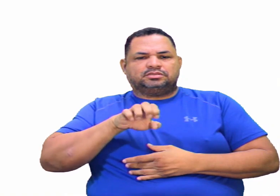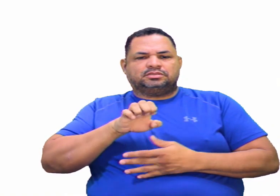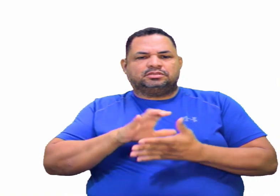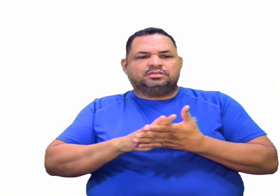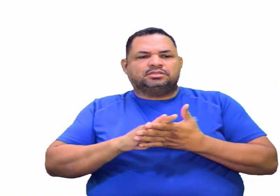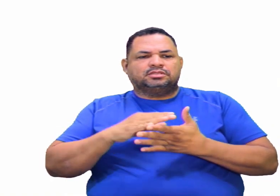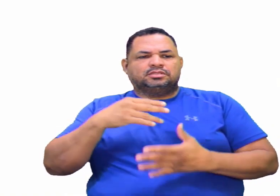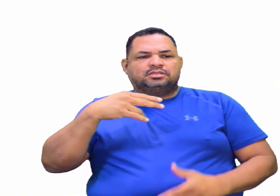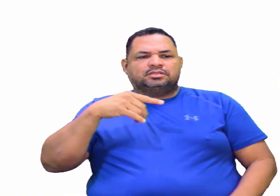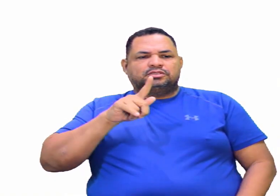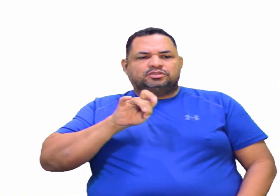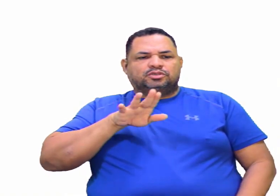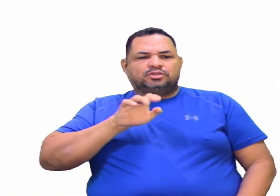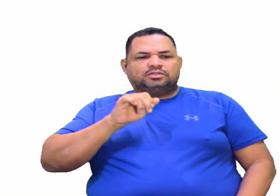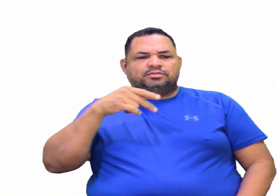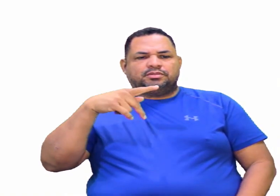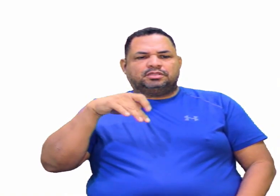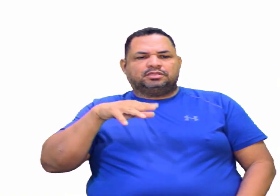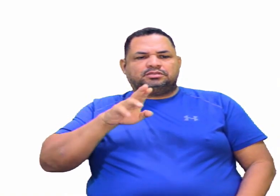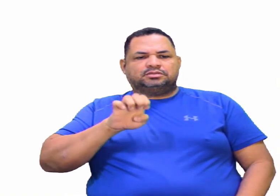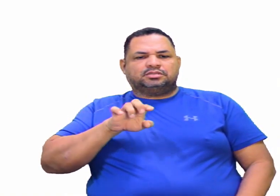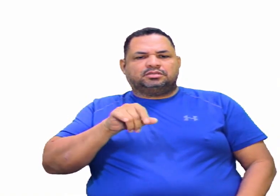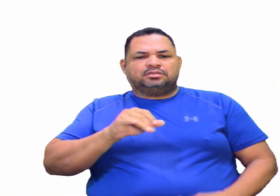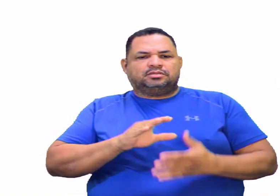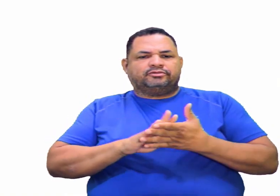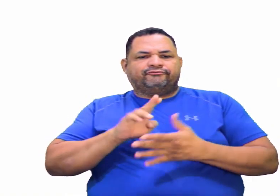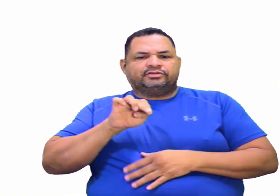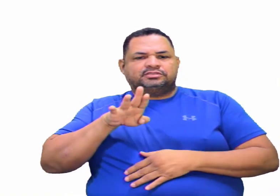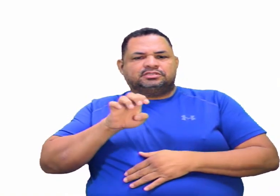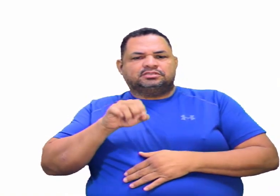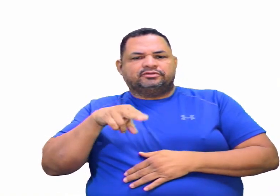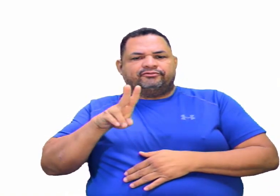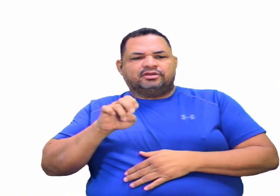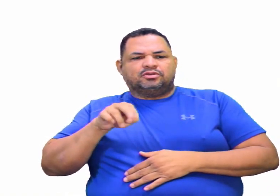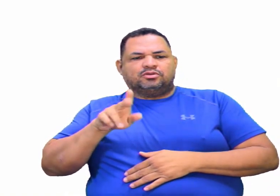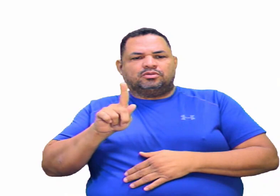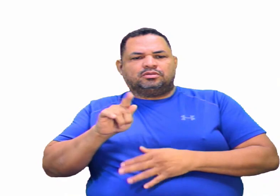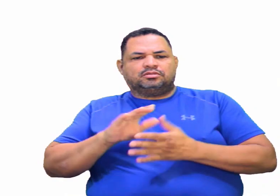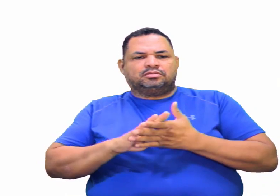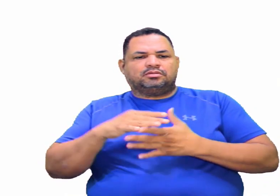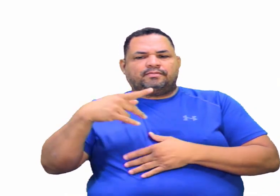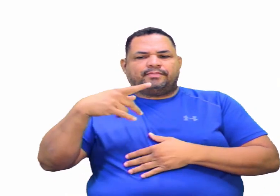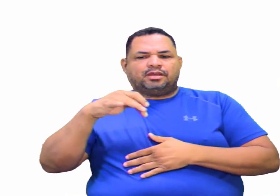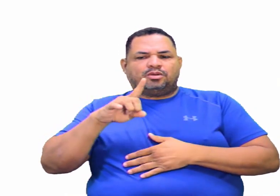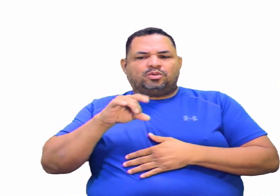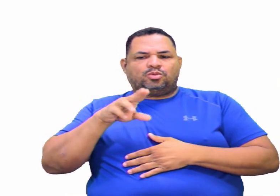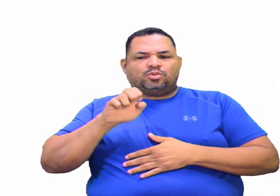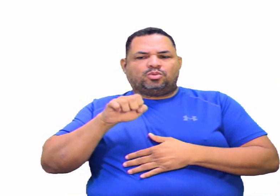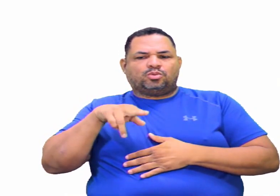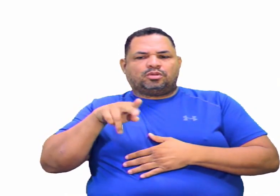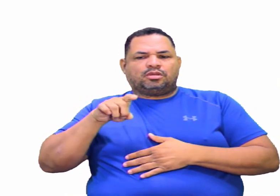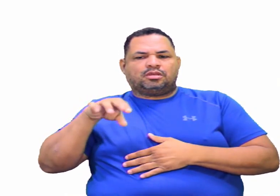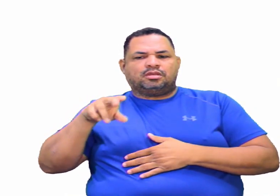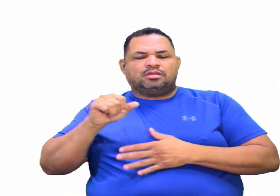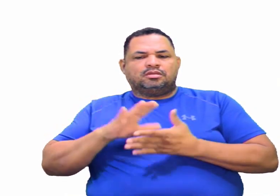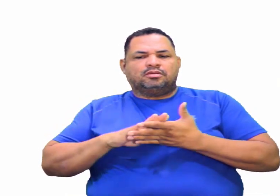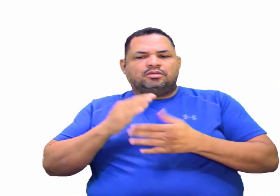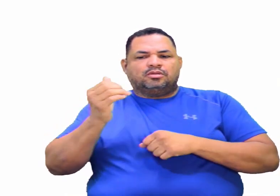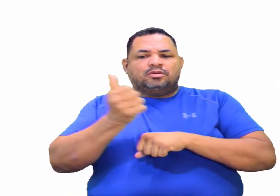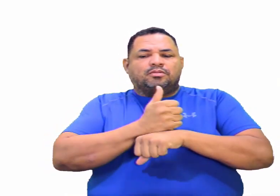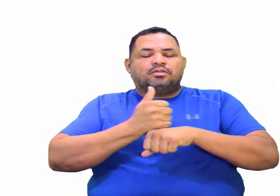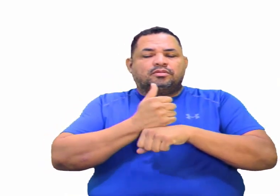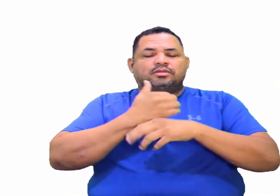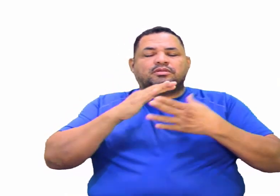Seurat, Vincent van Gogh e Paul Gauguin foram artistas